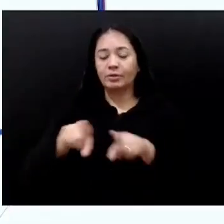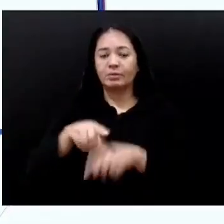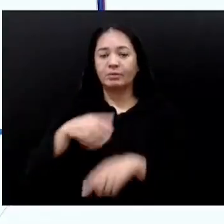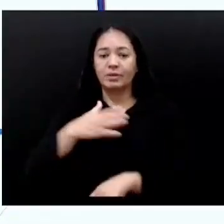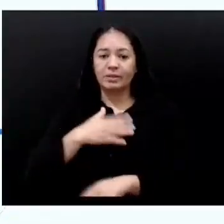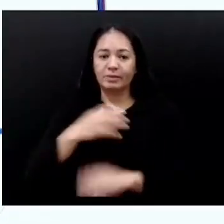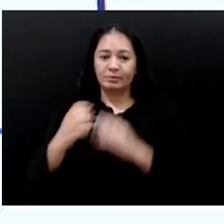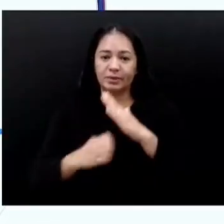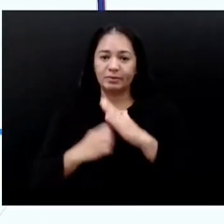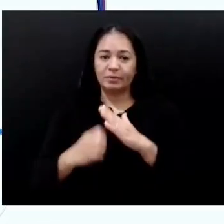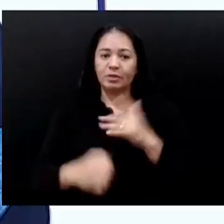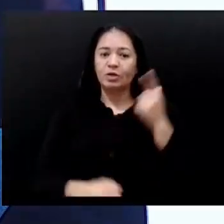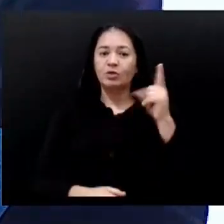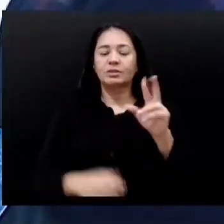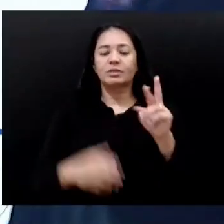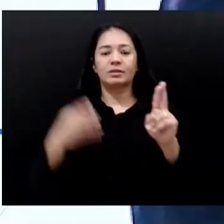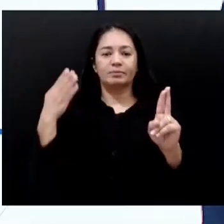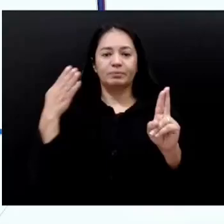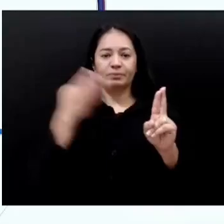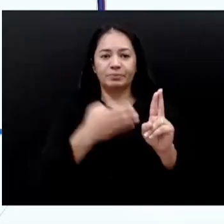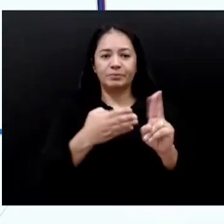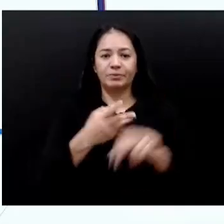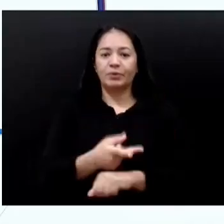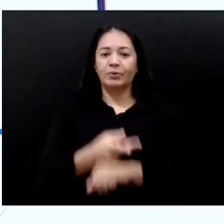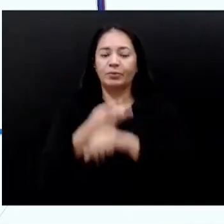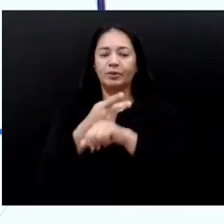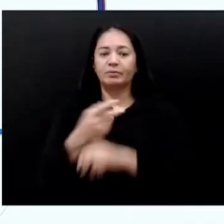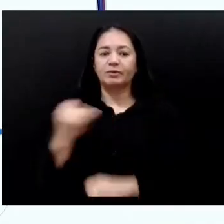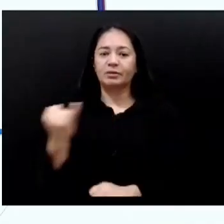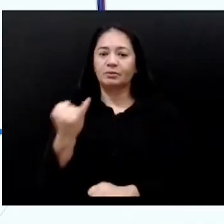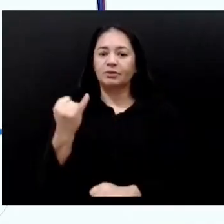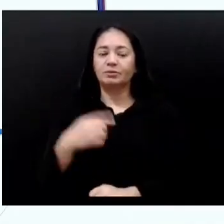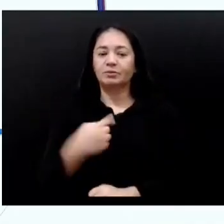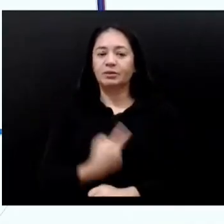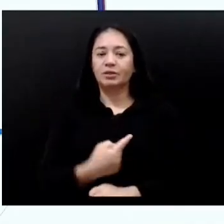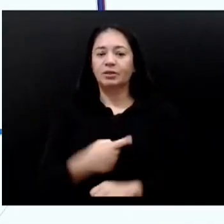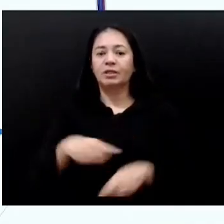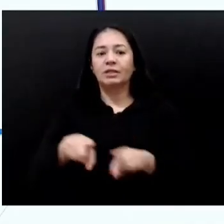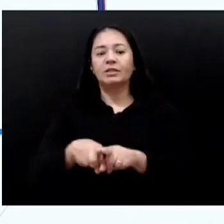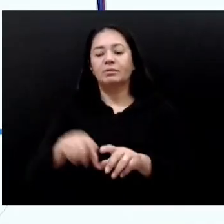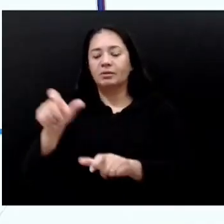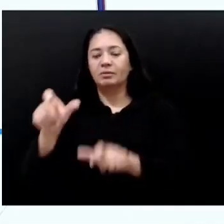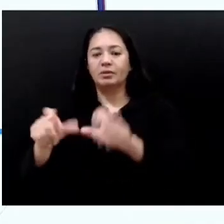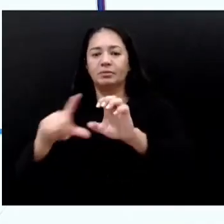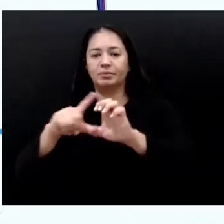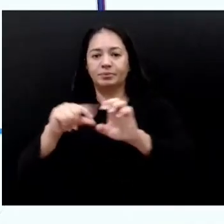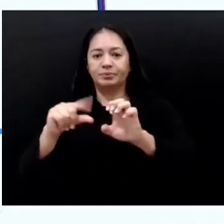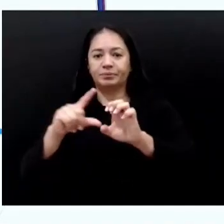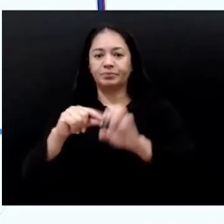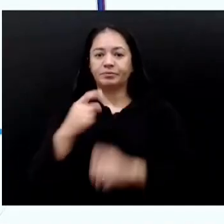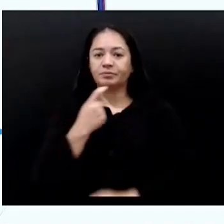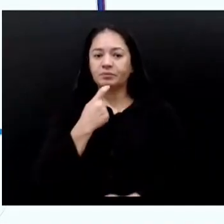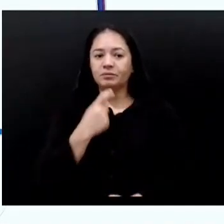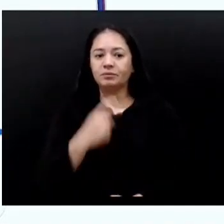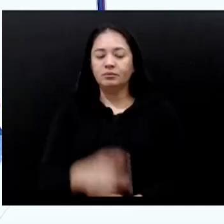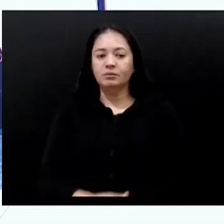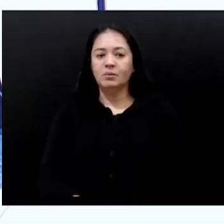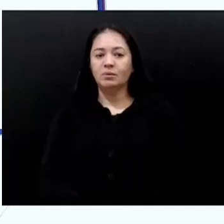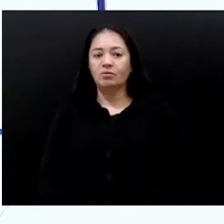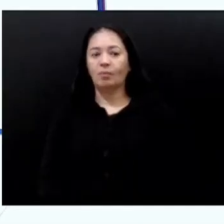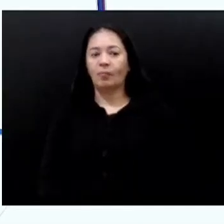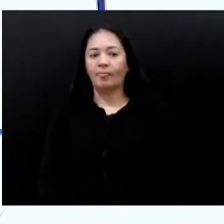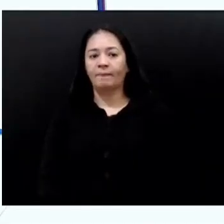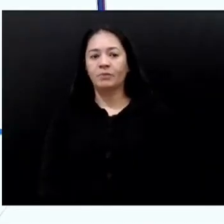esse prêmio que é muito importante para nós e para o empreendedor campineiro. Vou usar minha colinha aqui,